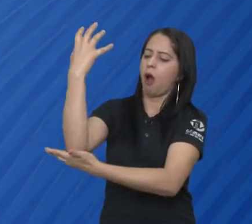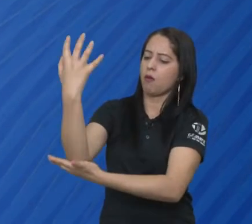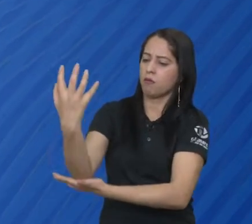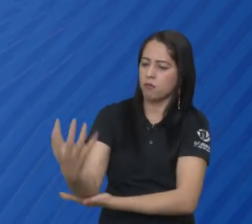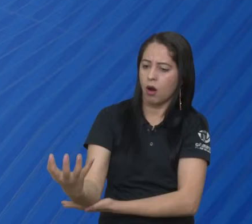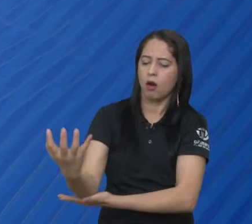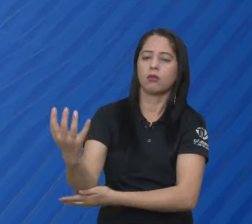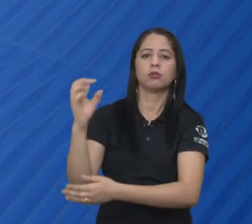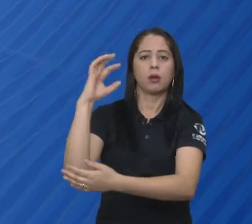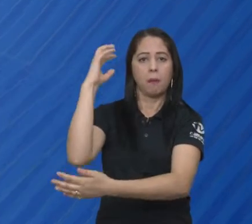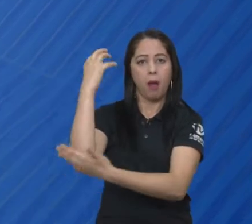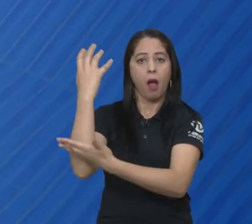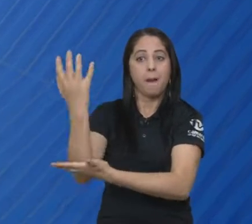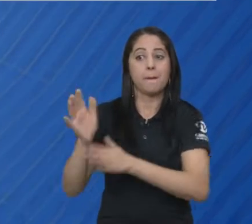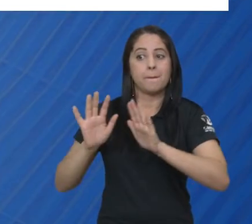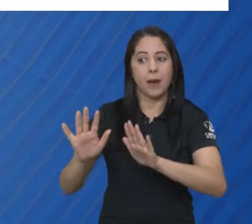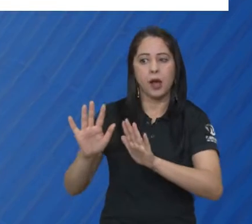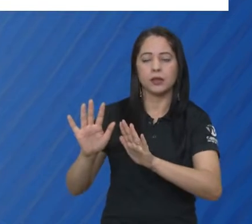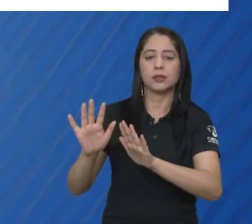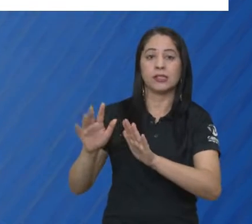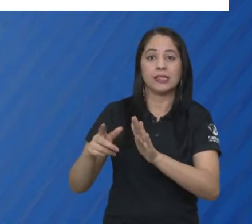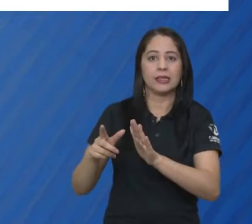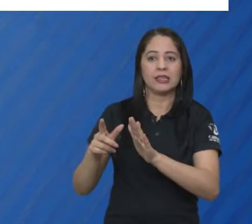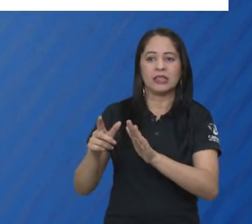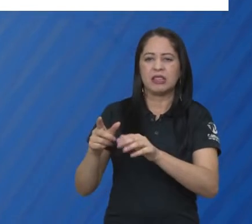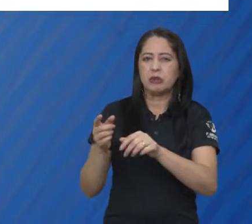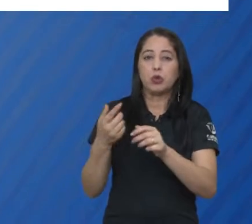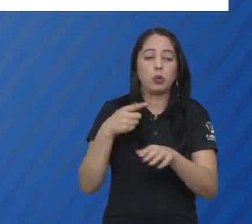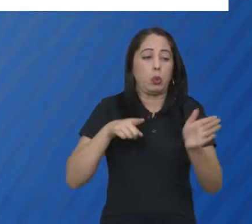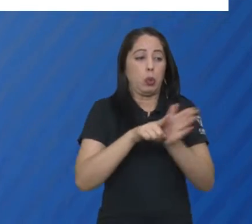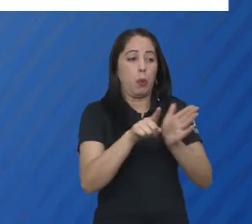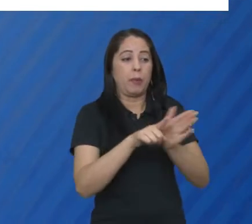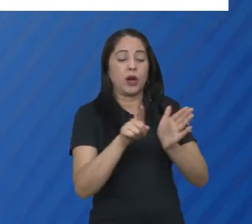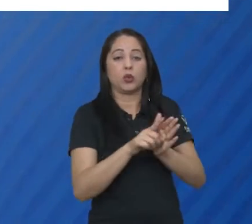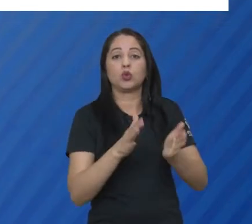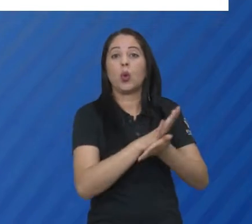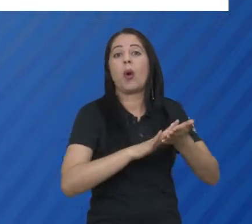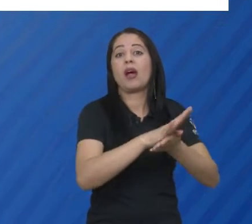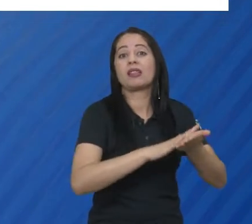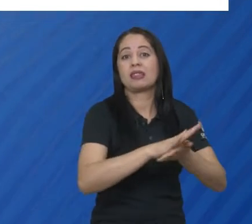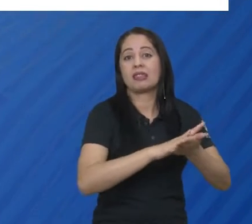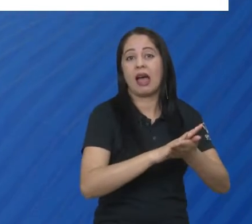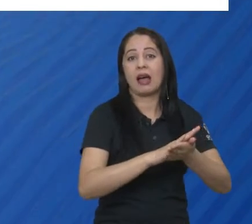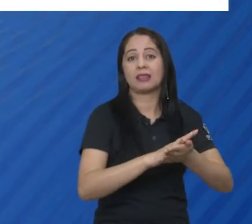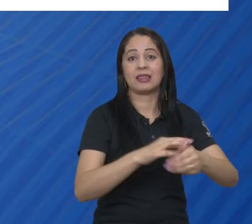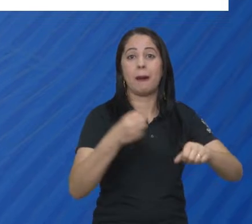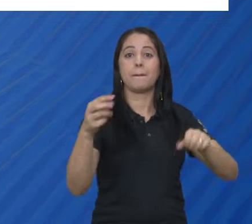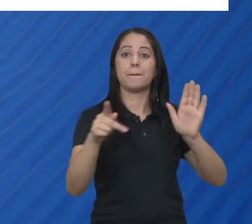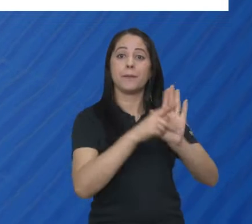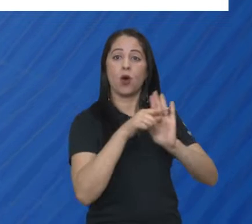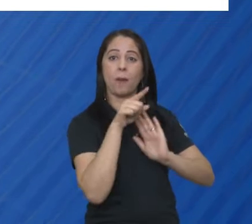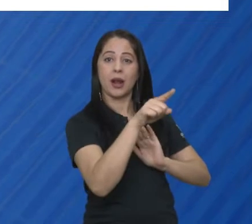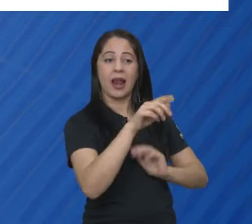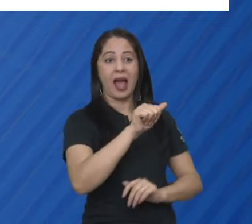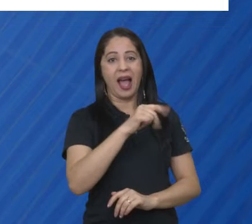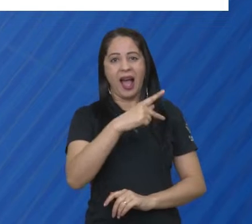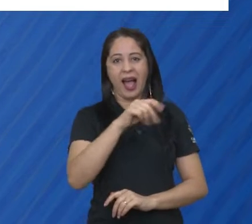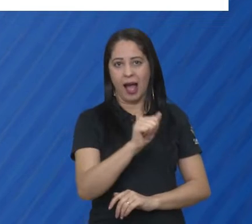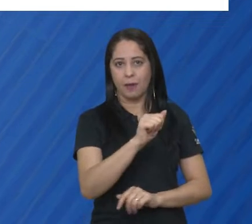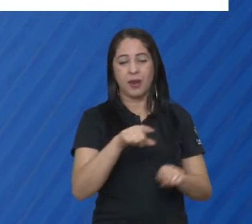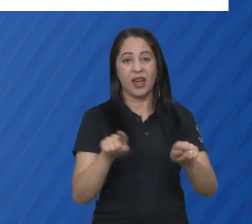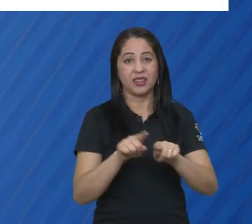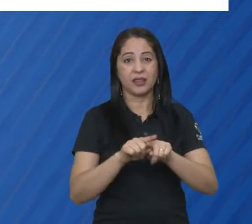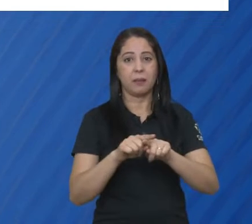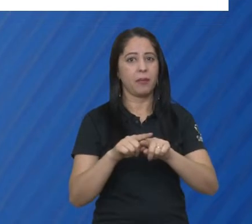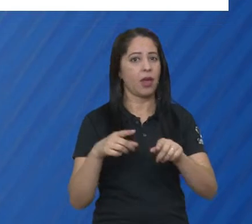de conservação hídrica e de vida silvestre, sem consultar o Conselho Gestor da APA São Francisco Xavier, e